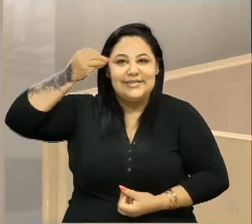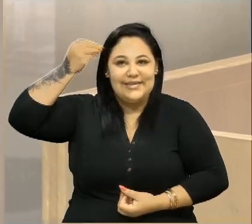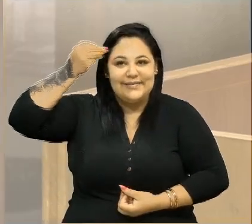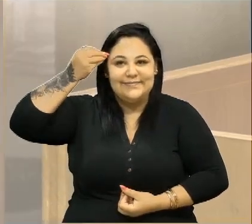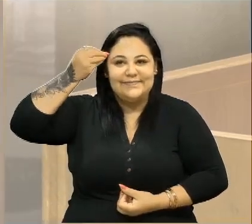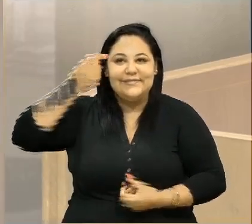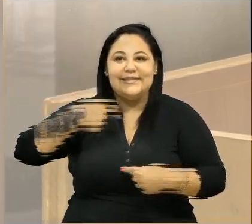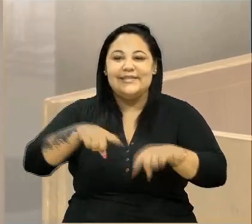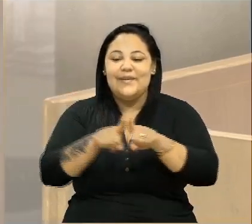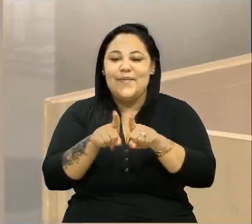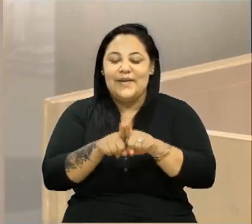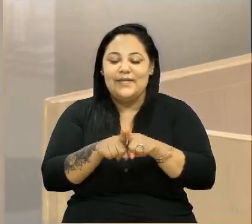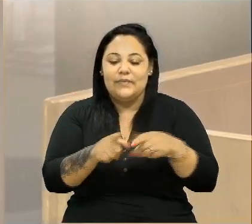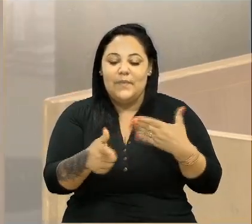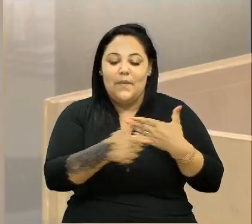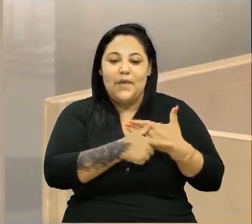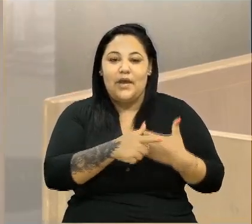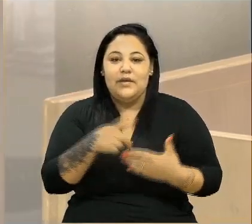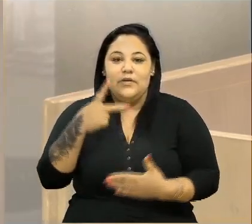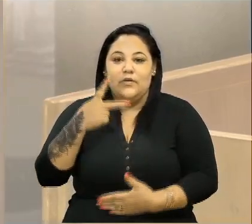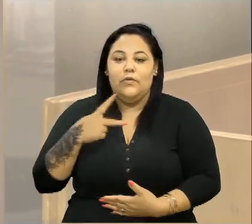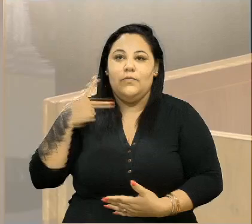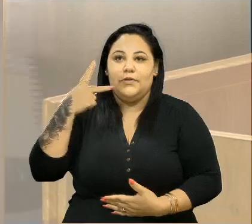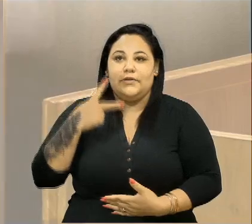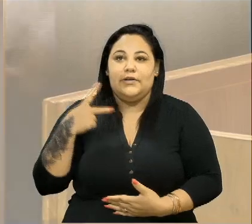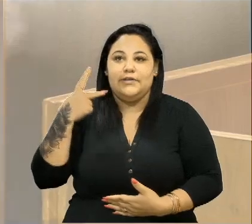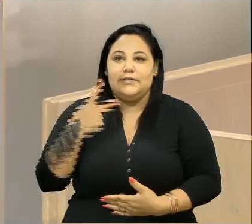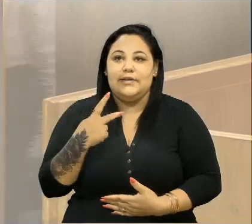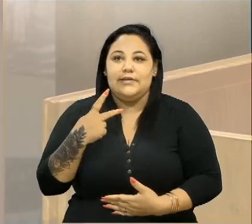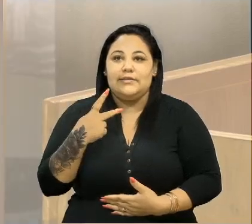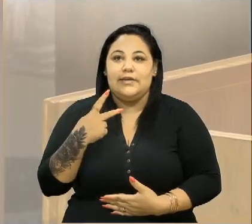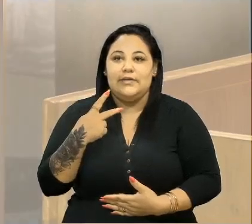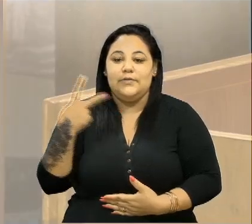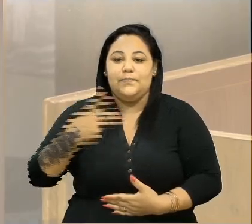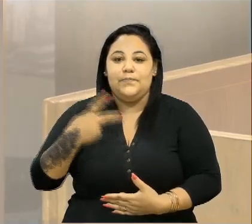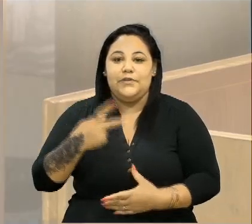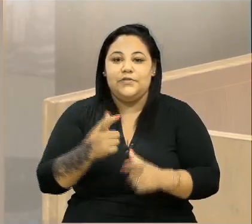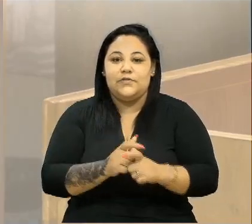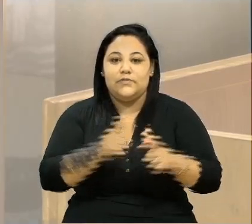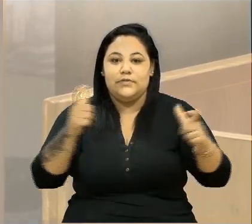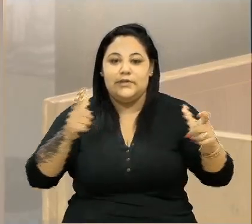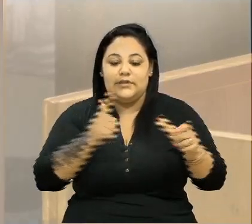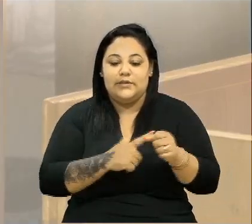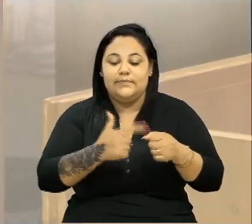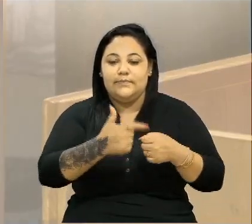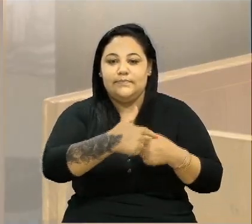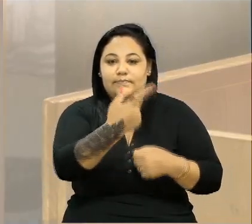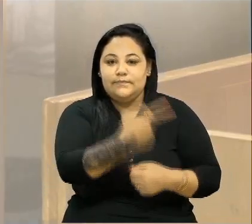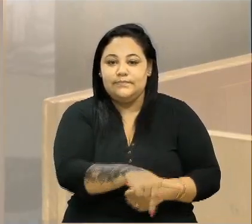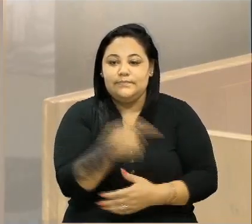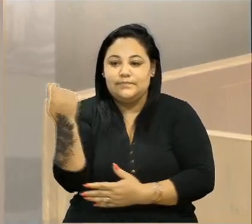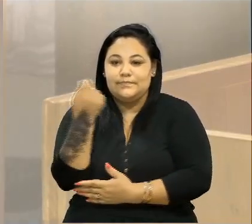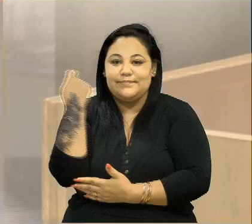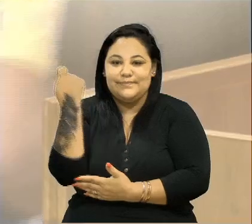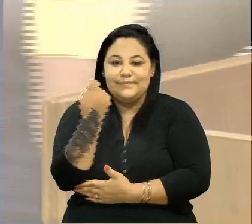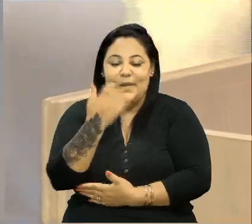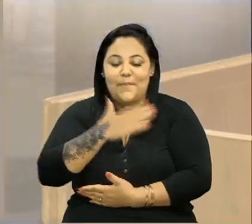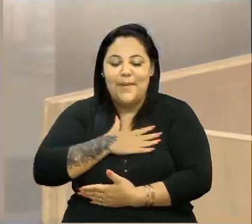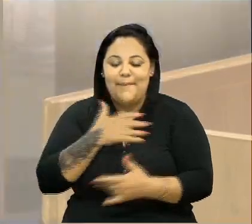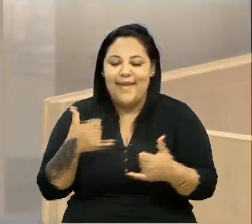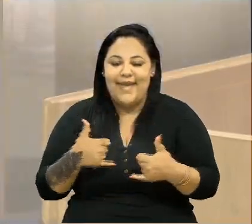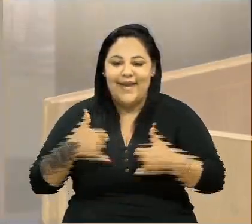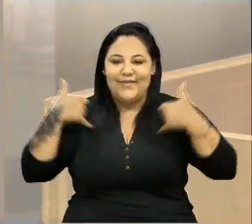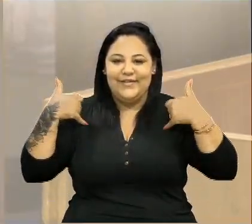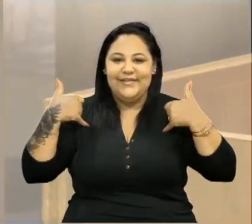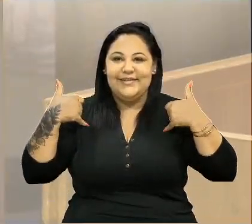de ser vereadora por 2 mandatos na segunda maior cidade do estado do Rio Grande do Sul. É motivo de muito orgulho